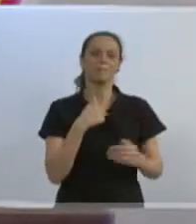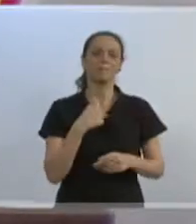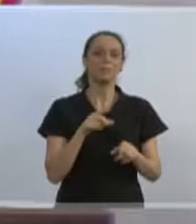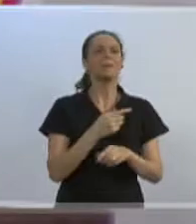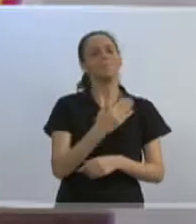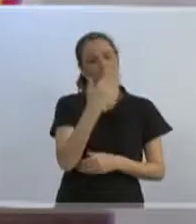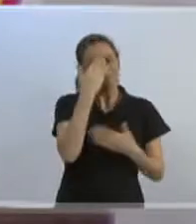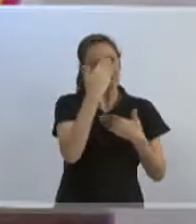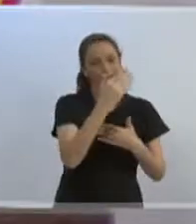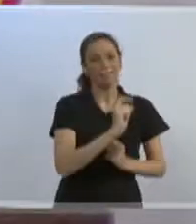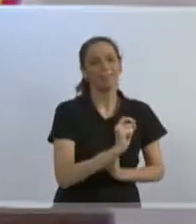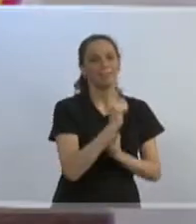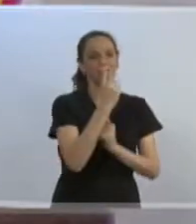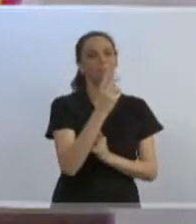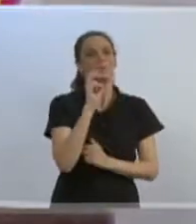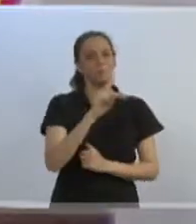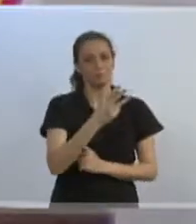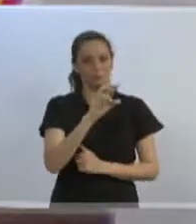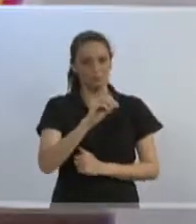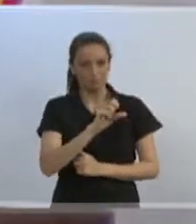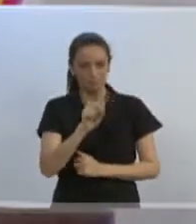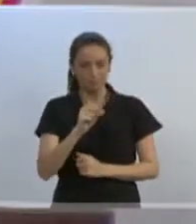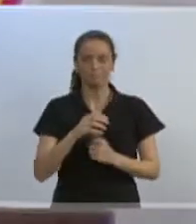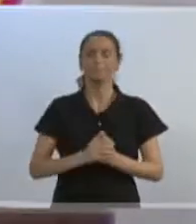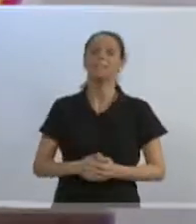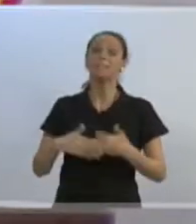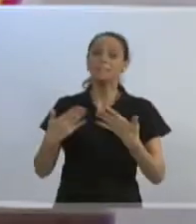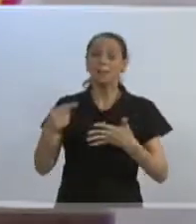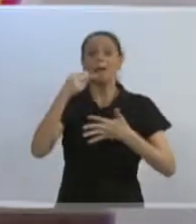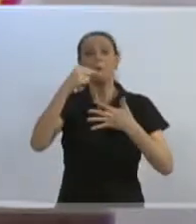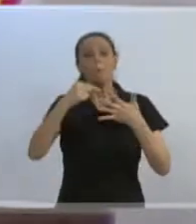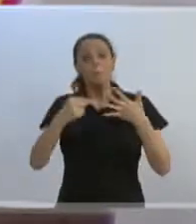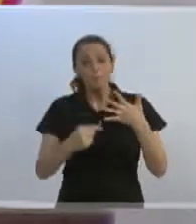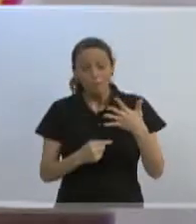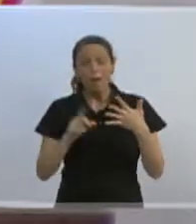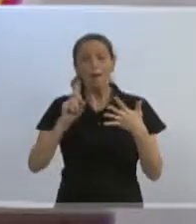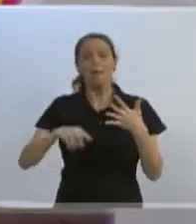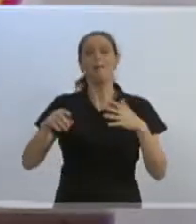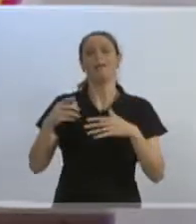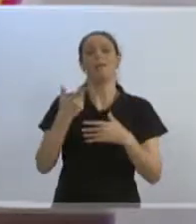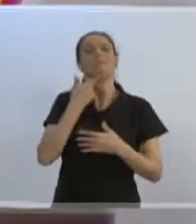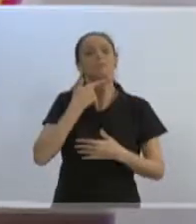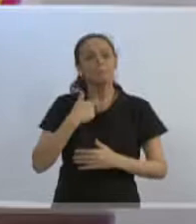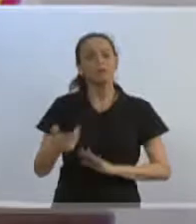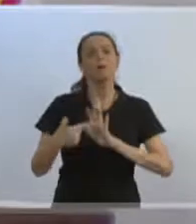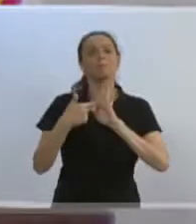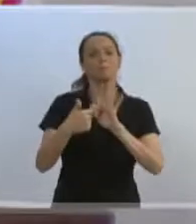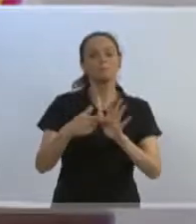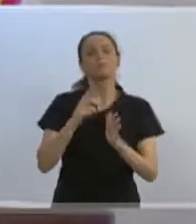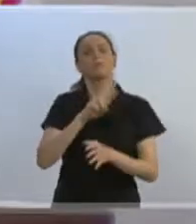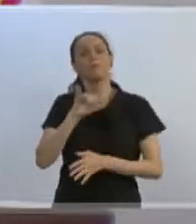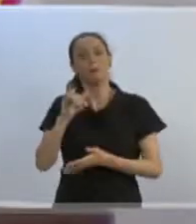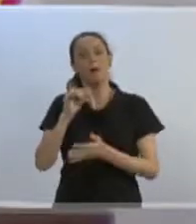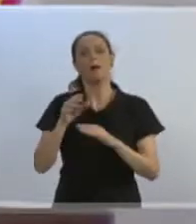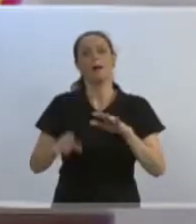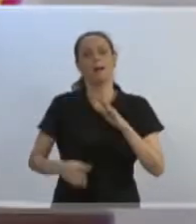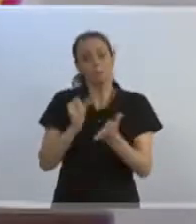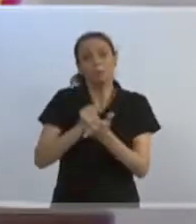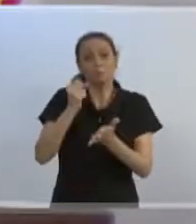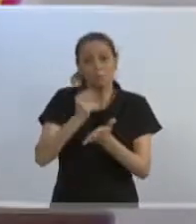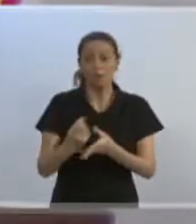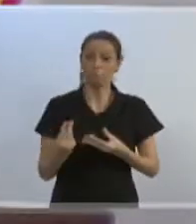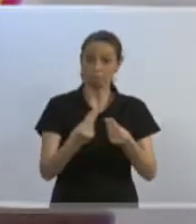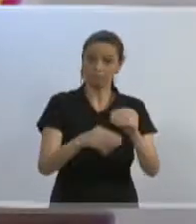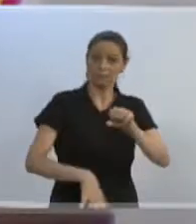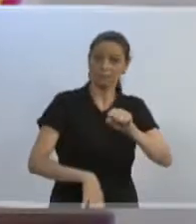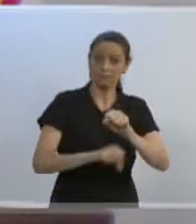2 minutos e meio. Então, esses pontos aqui são alguns, dentre outros, que quero apresentar, estão protocolando a questão do CETEB. Acho que a gente tem que aproveitar